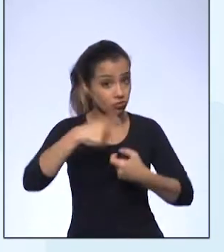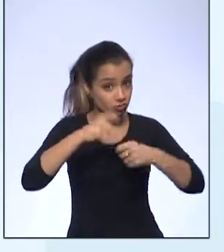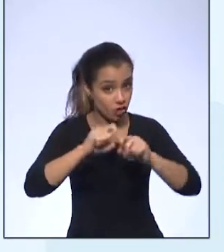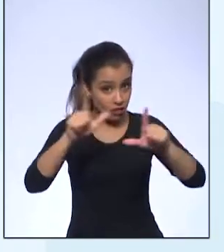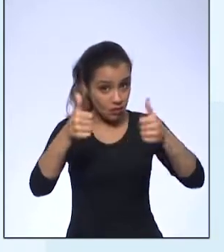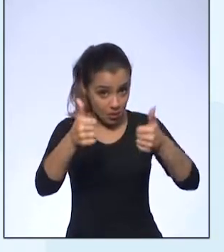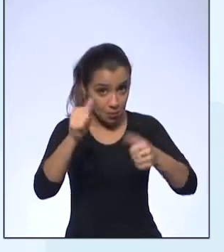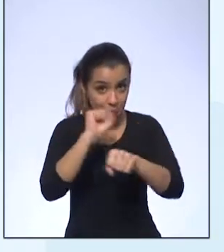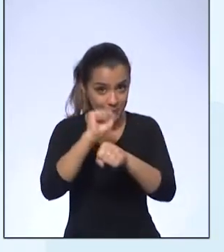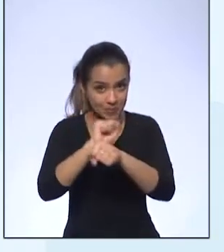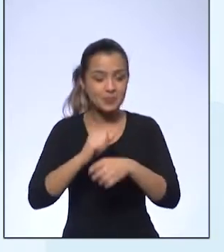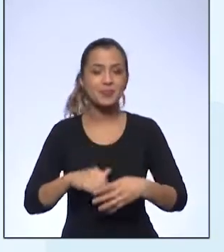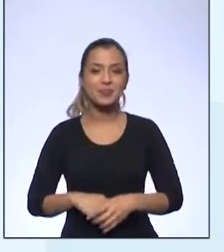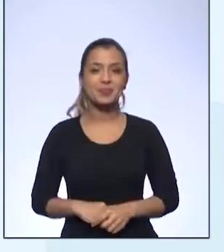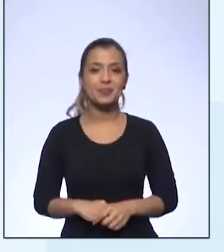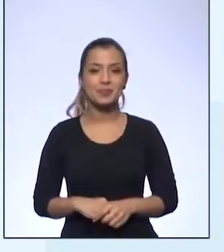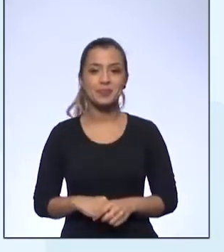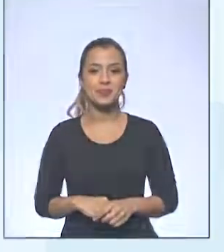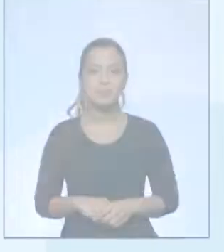com as suas respostas.